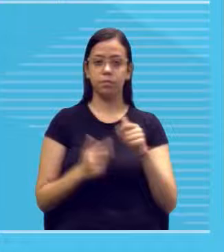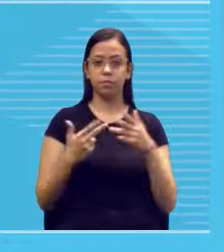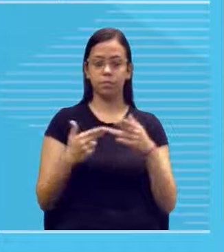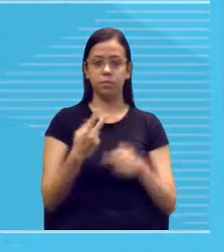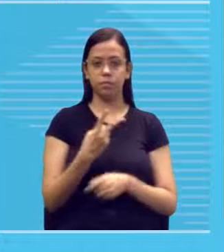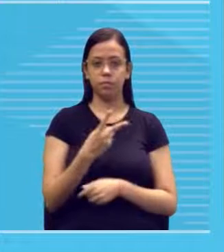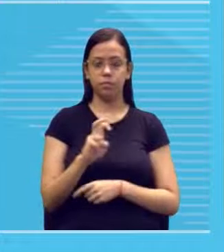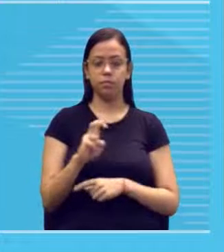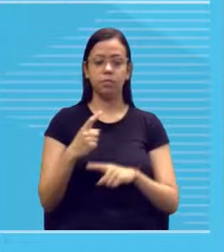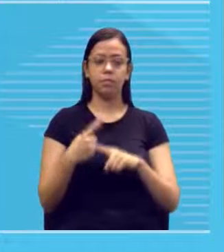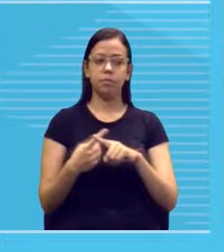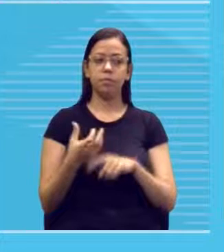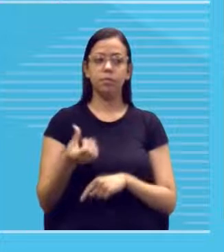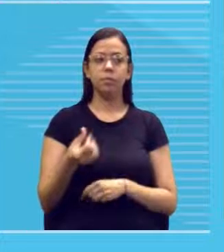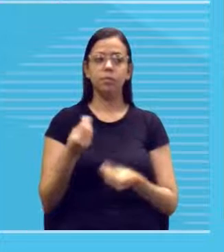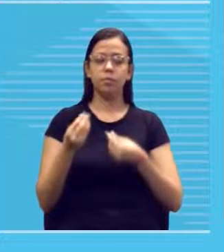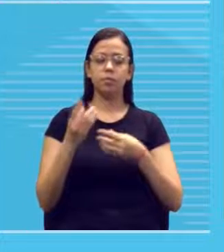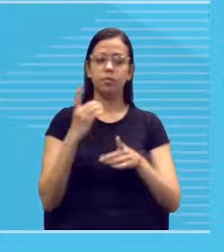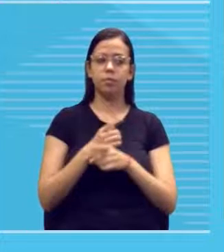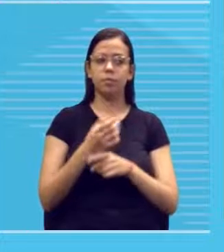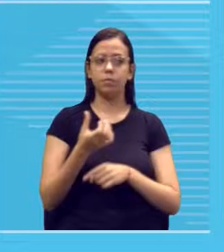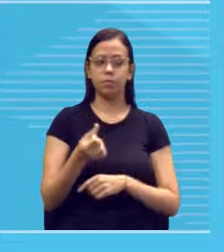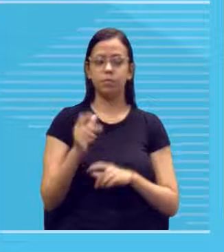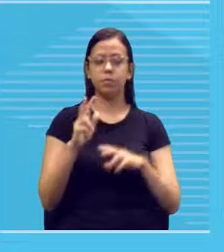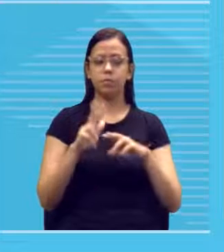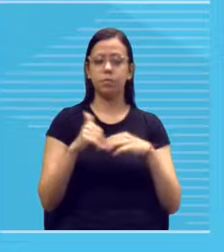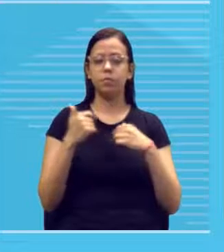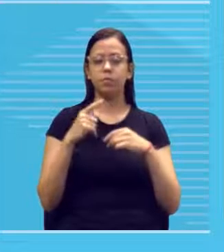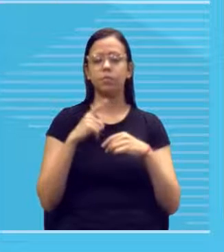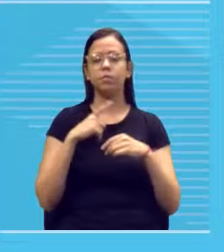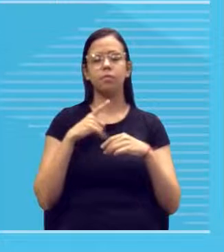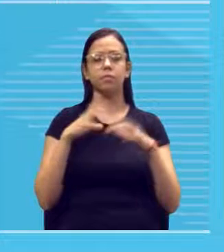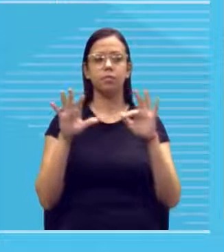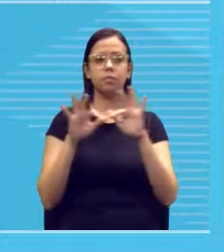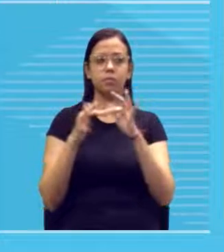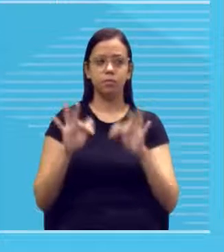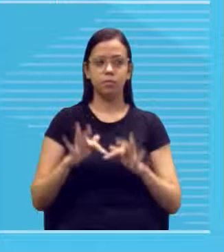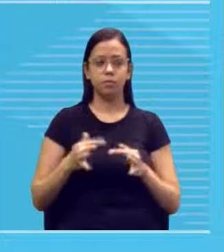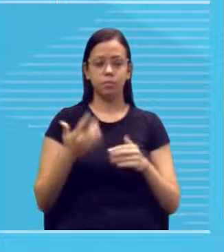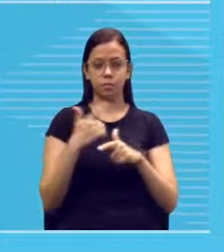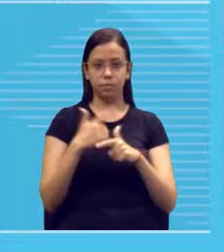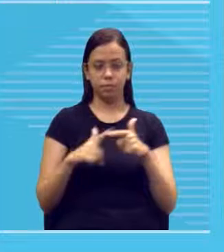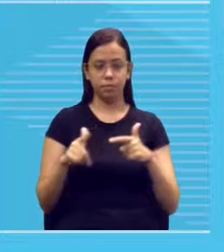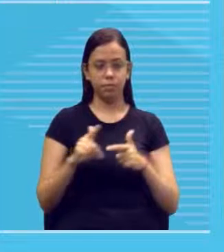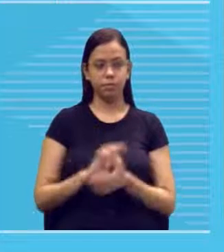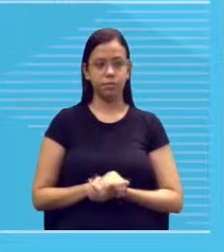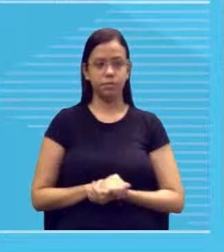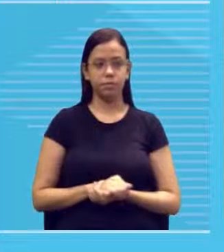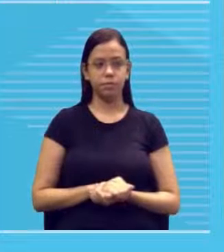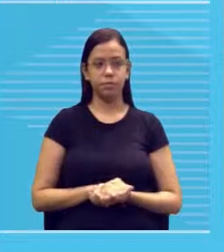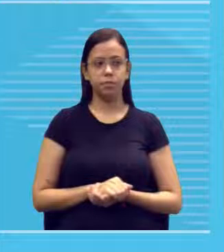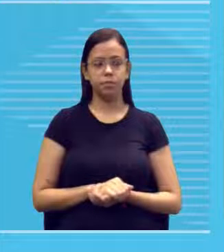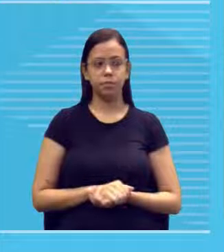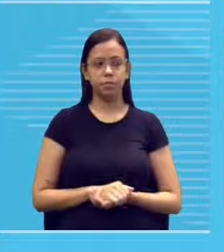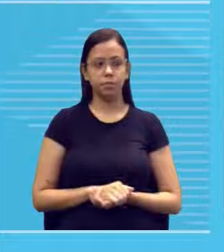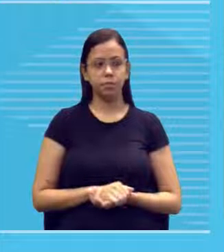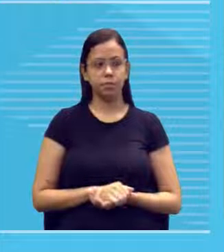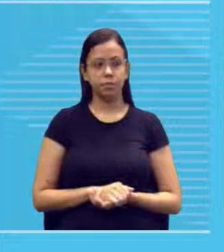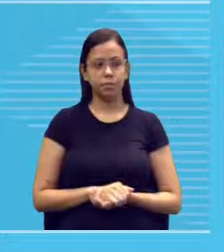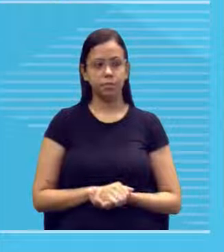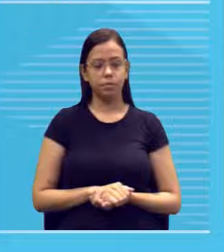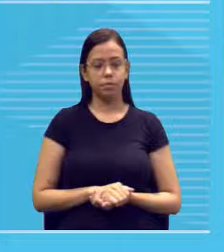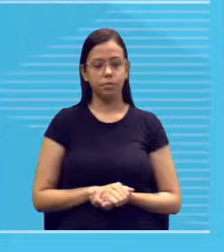da onde foi que saiu esse 6 da simplificação de 12 e 2